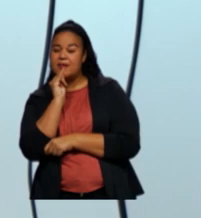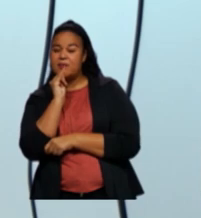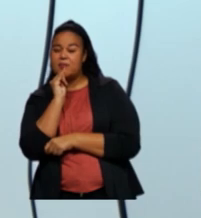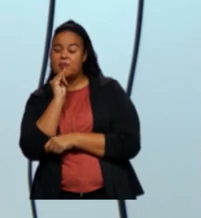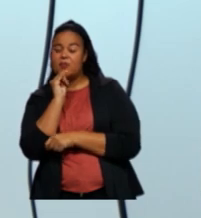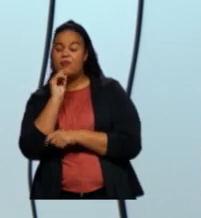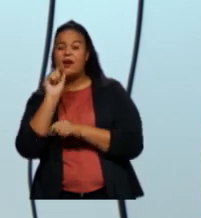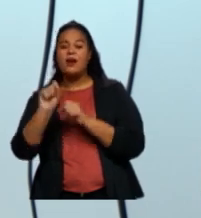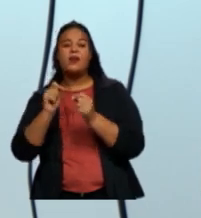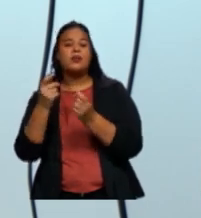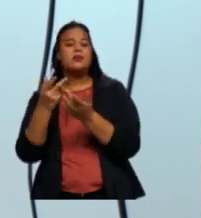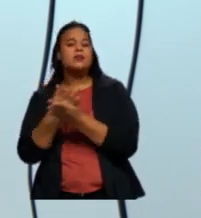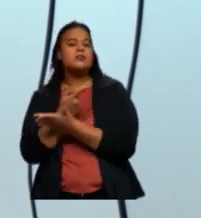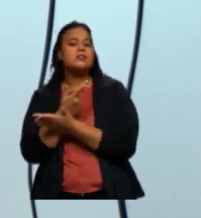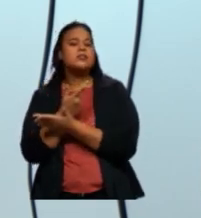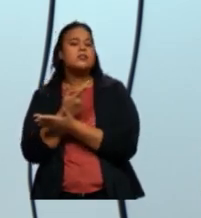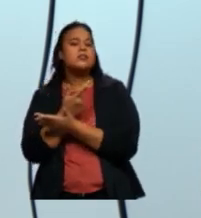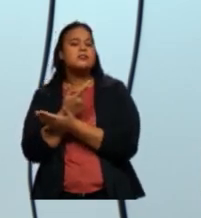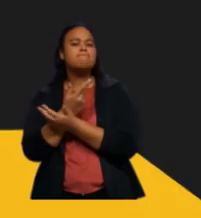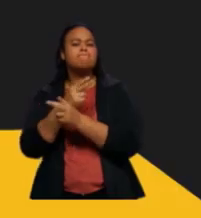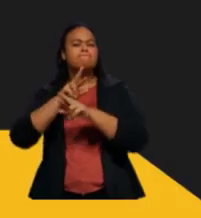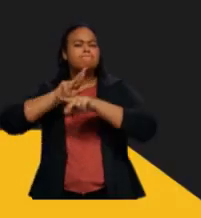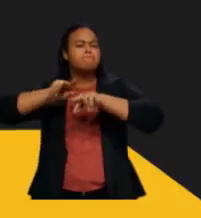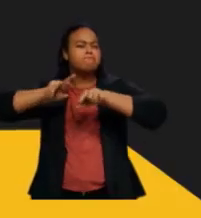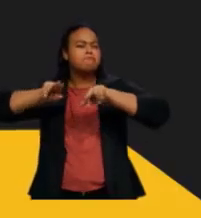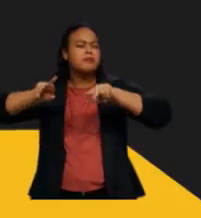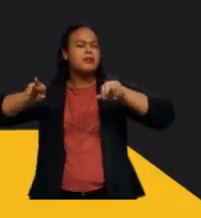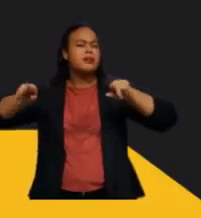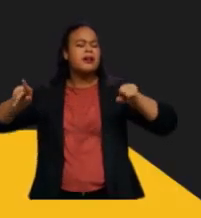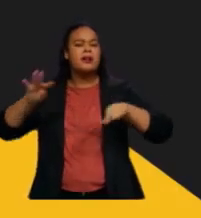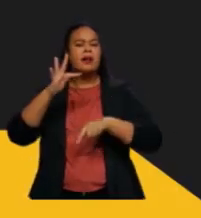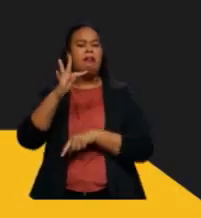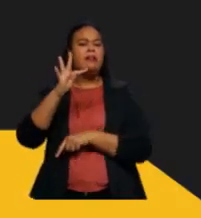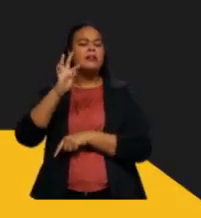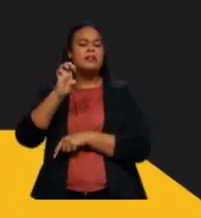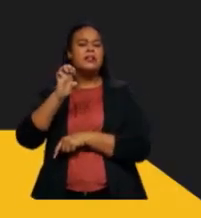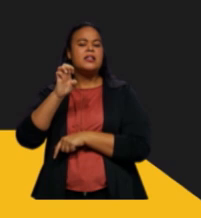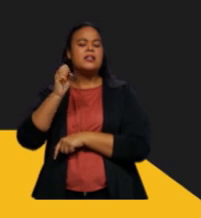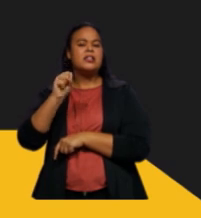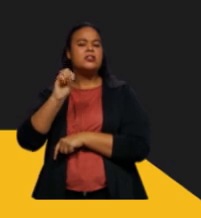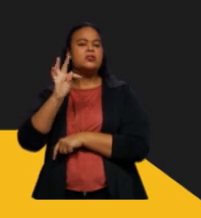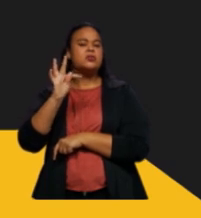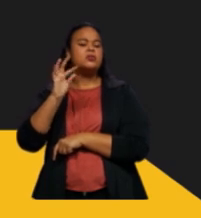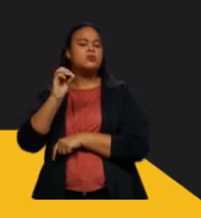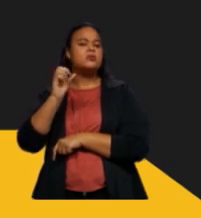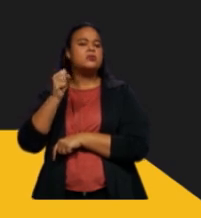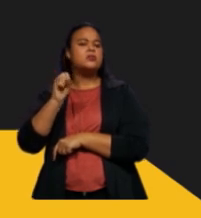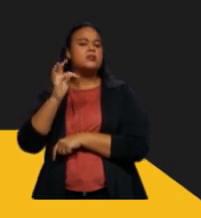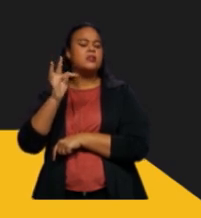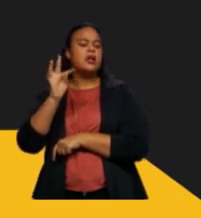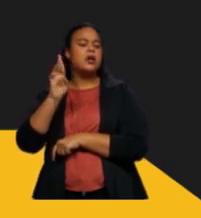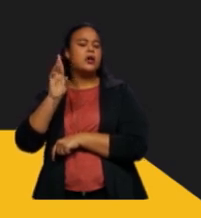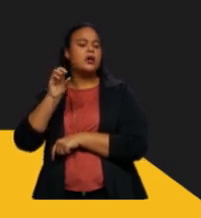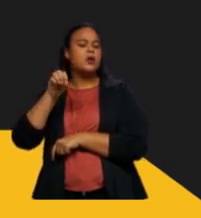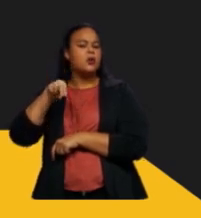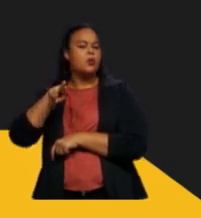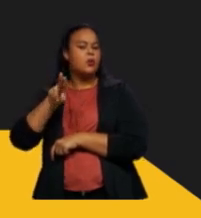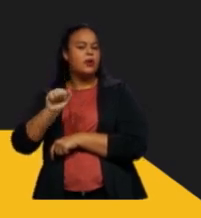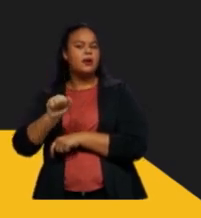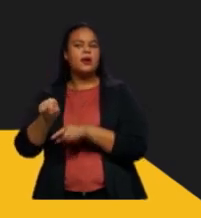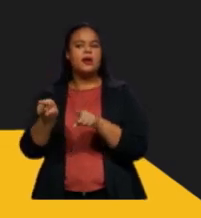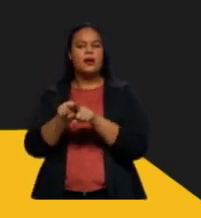produzir grande quantidade de testosterona e menor quantidade de estrogênio. E